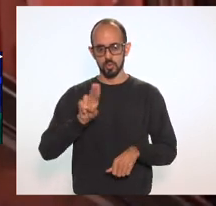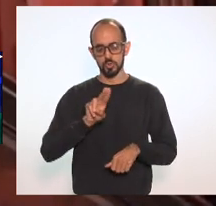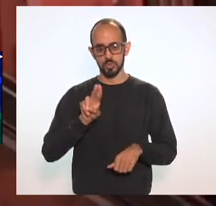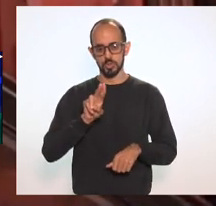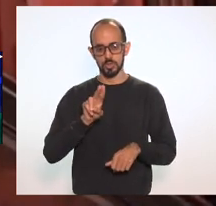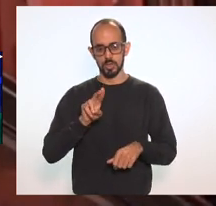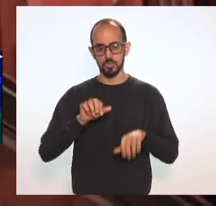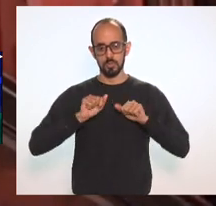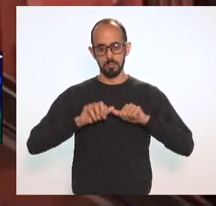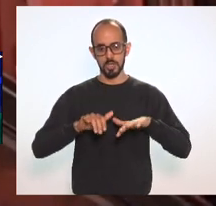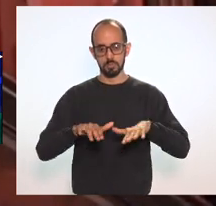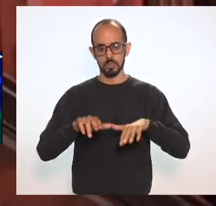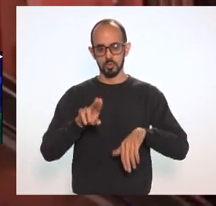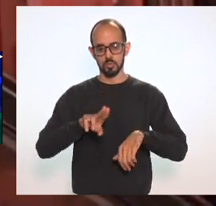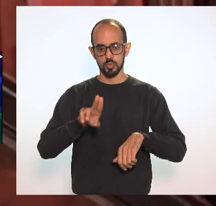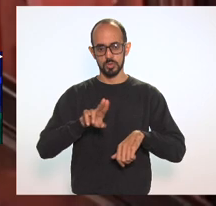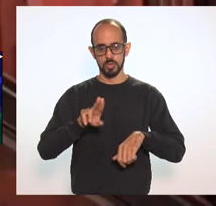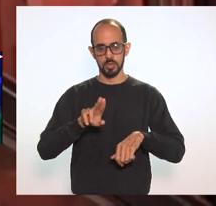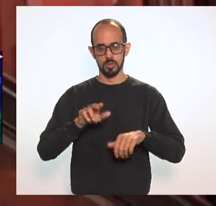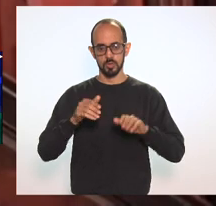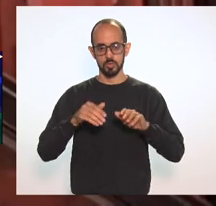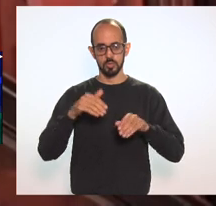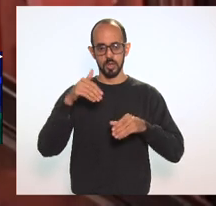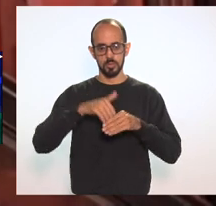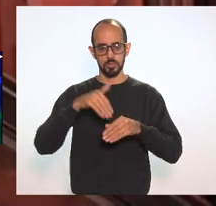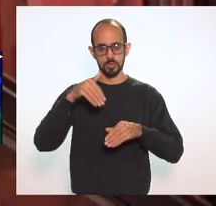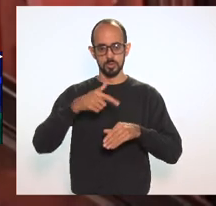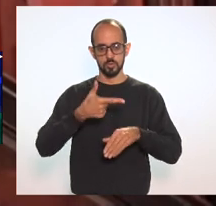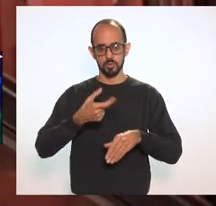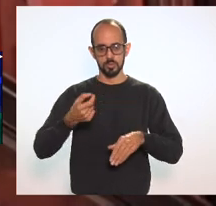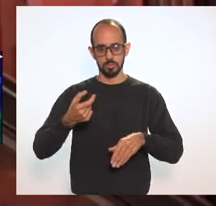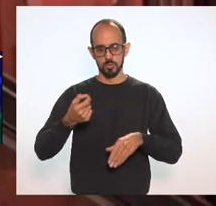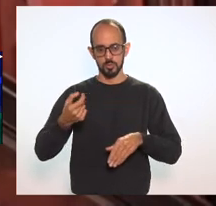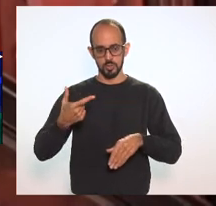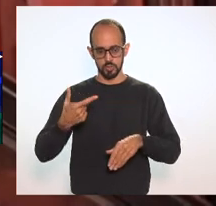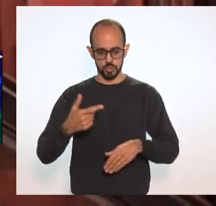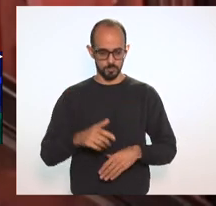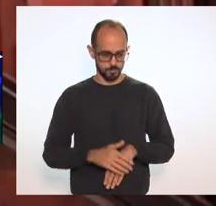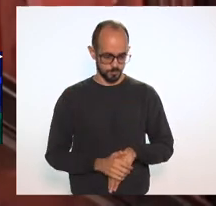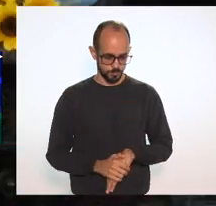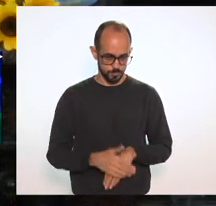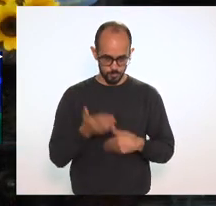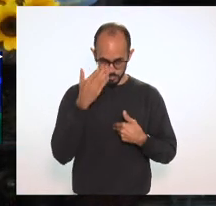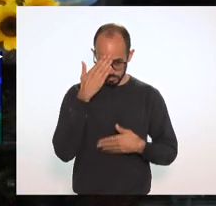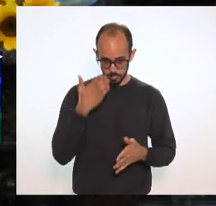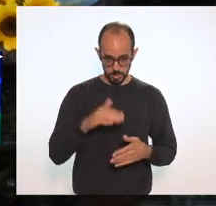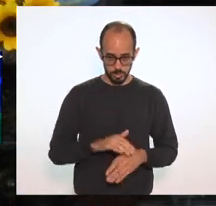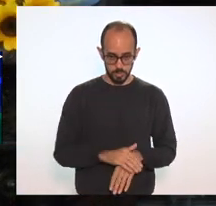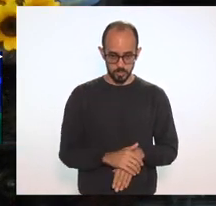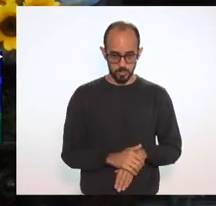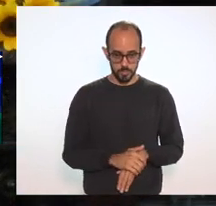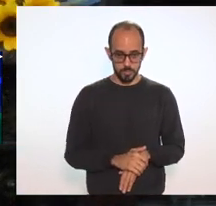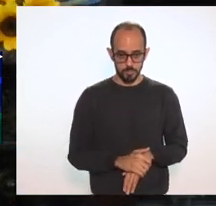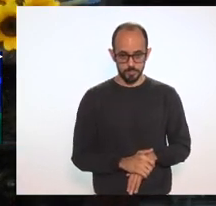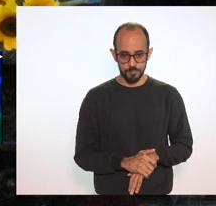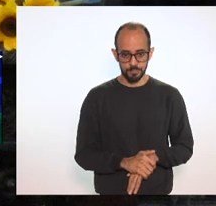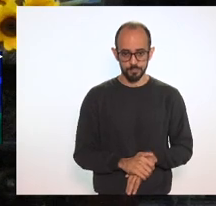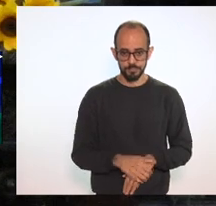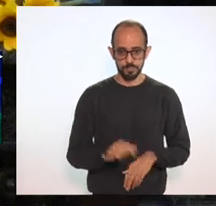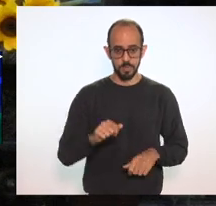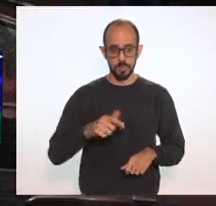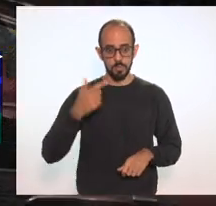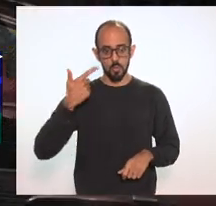pensando as eleições 2020 estão jogando para a plateia muito obrigada senhor presidente próximo orador Espírita Deputado Átila